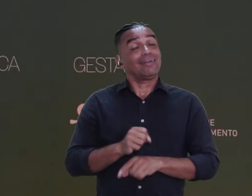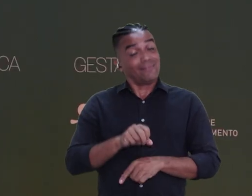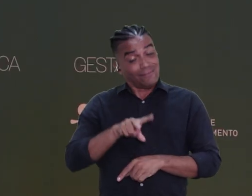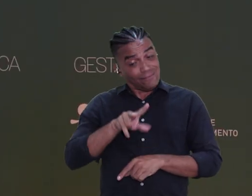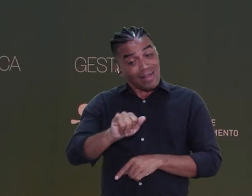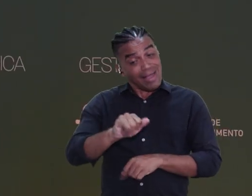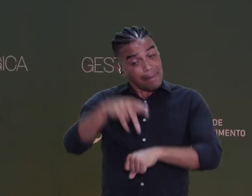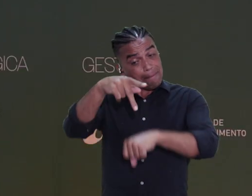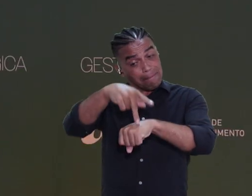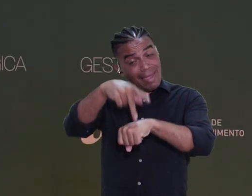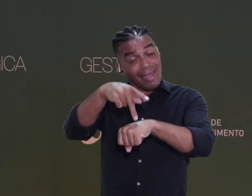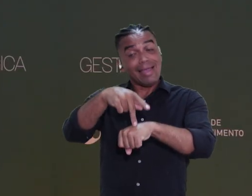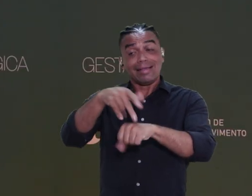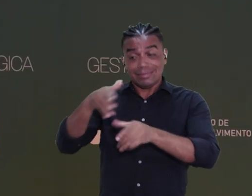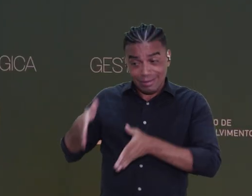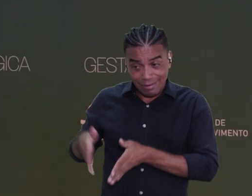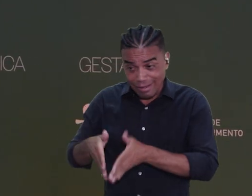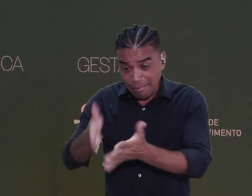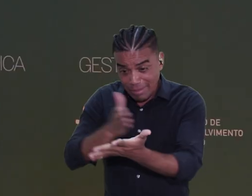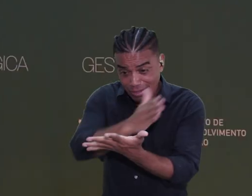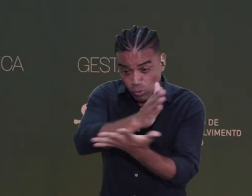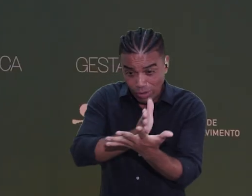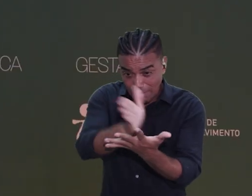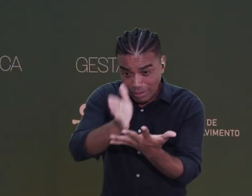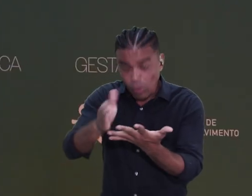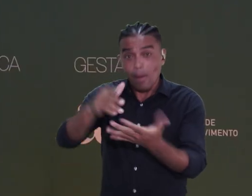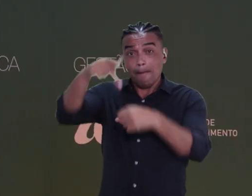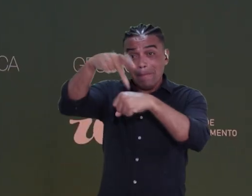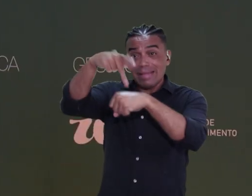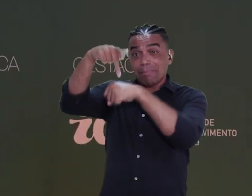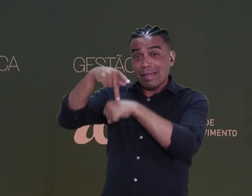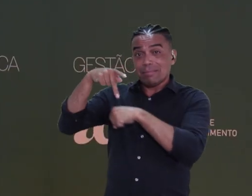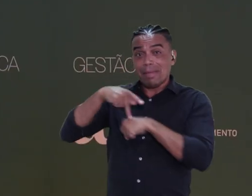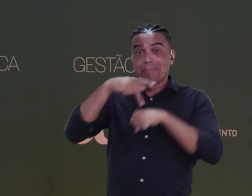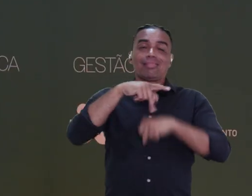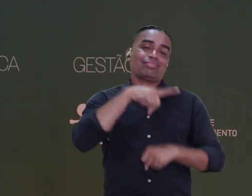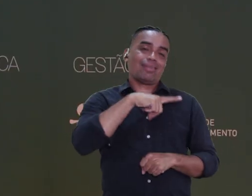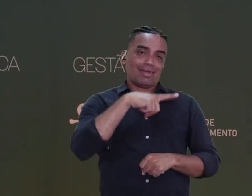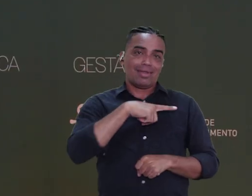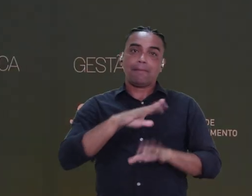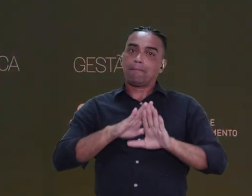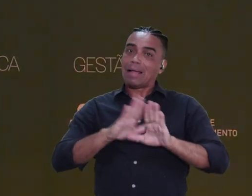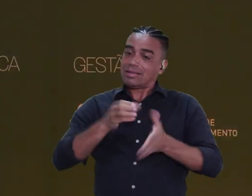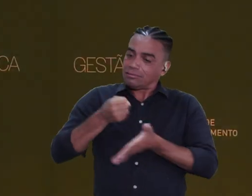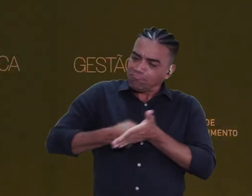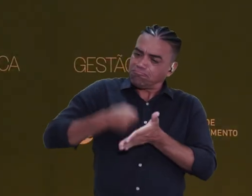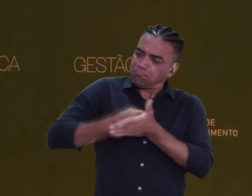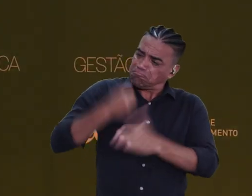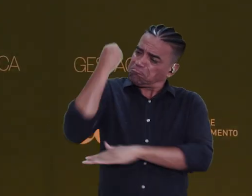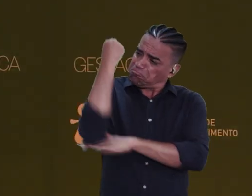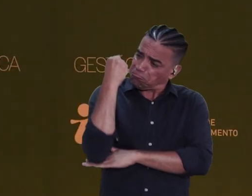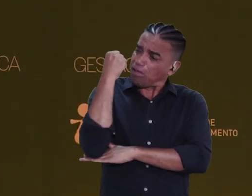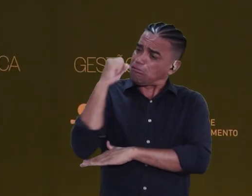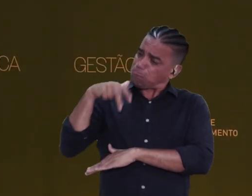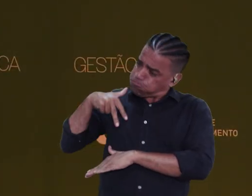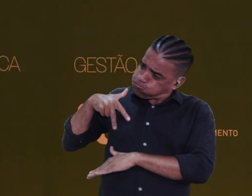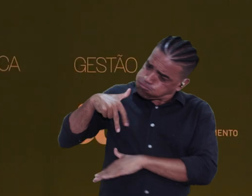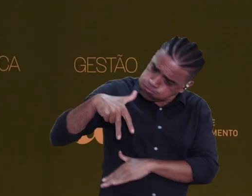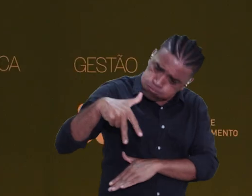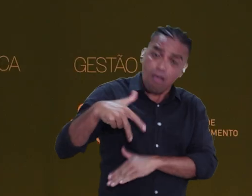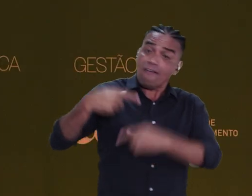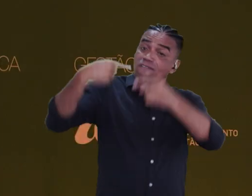pedra, escolha o caminho, vai ter pedra, não se esqueça que vai ter pedra, mas persista no caminho